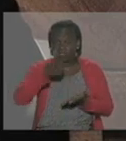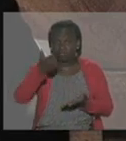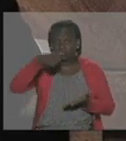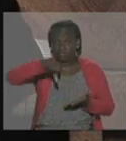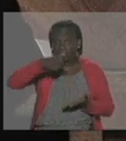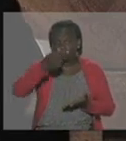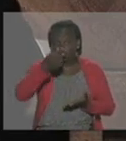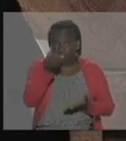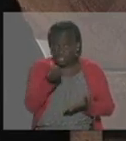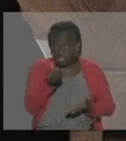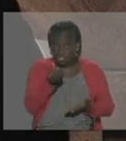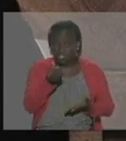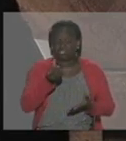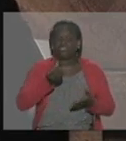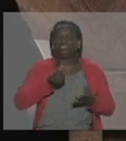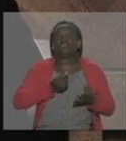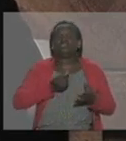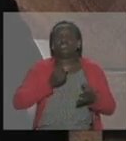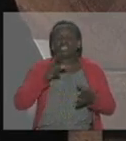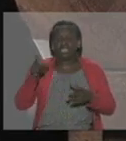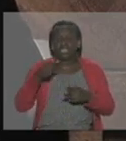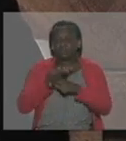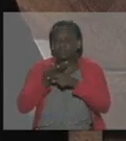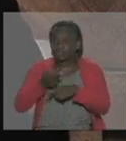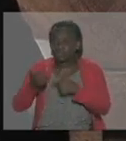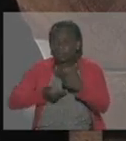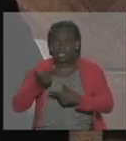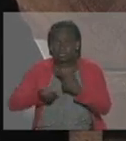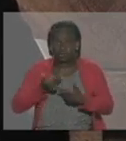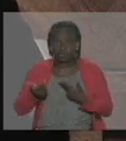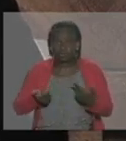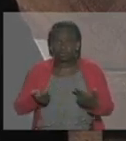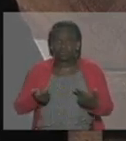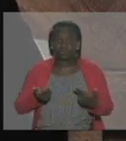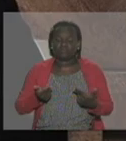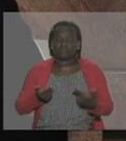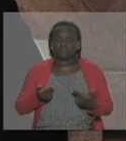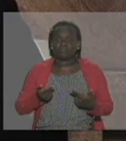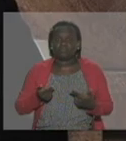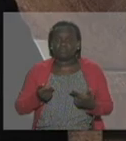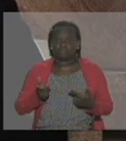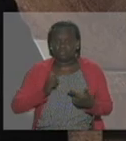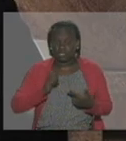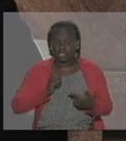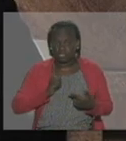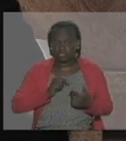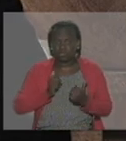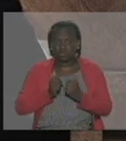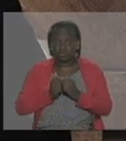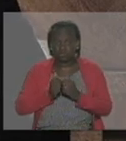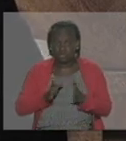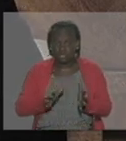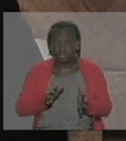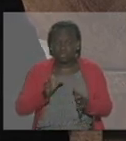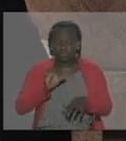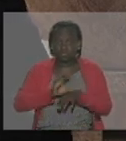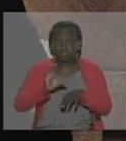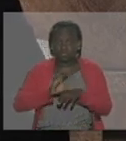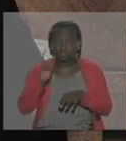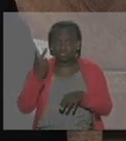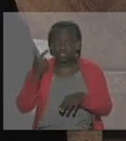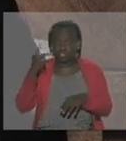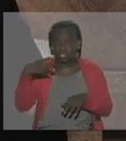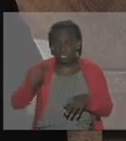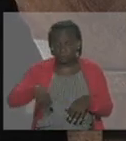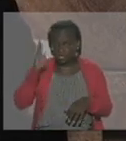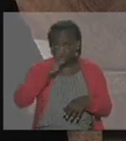1976 E lá eu eu procurei um trabalho e eu tinha começado apenas do